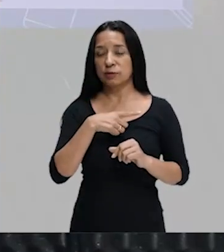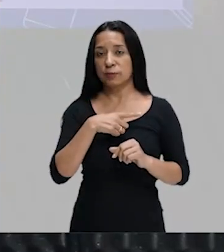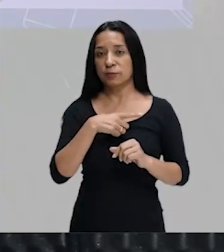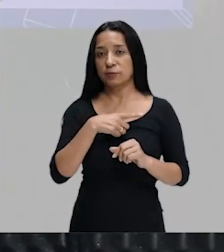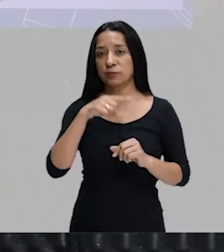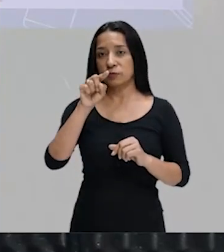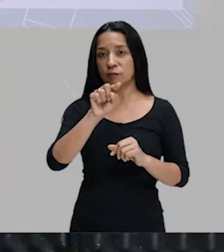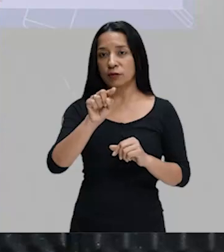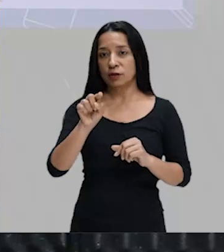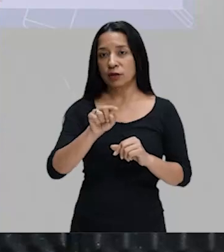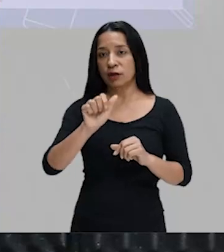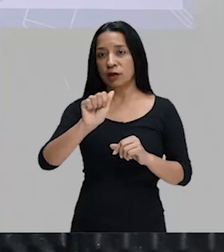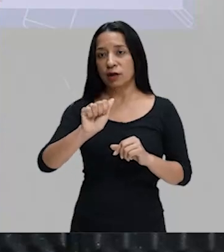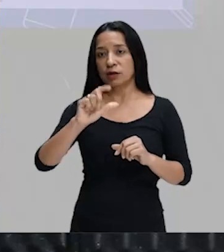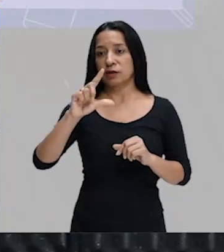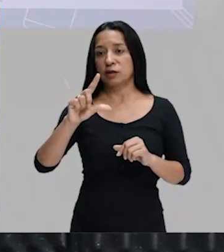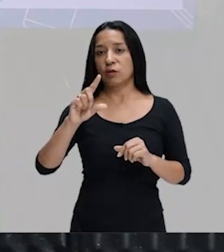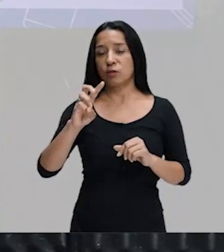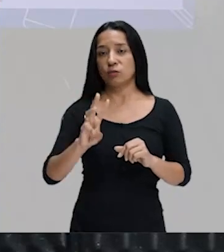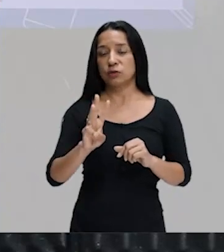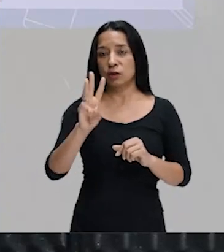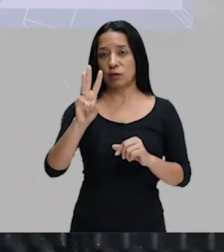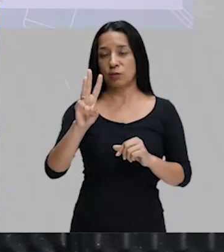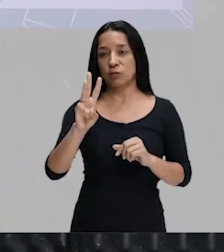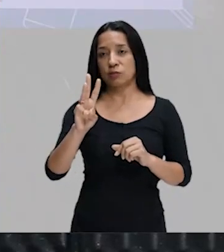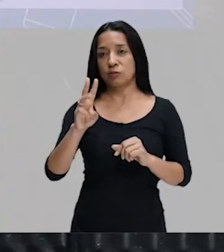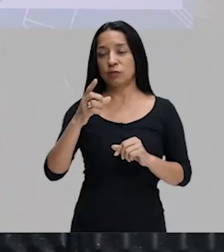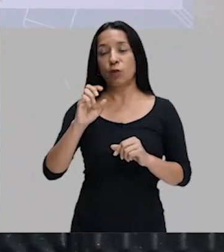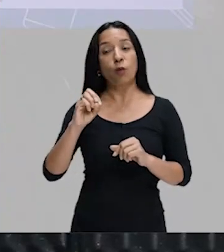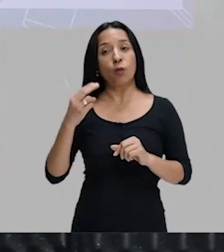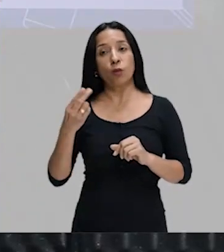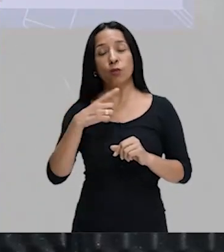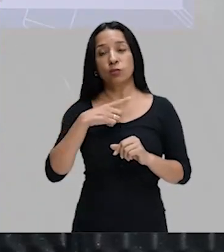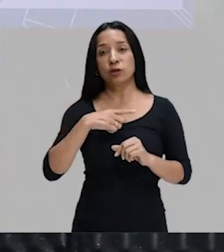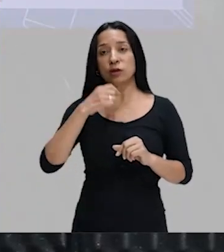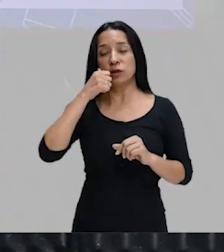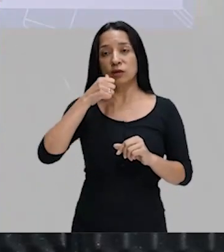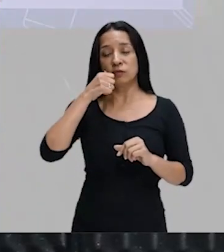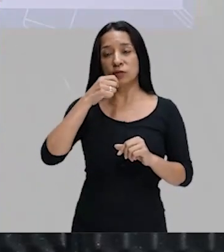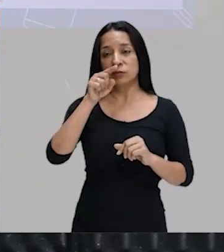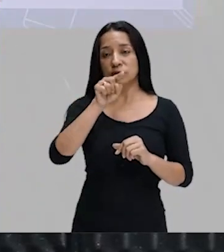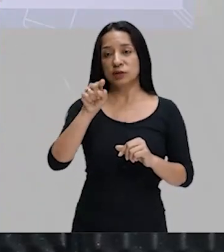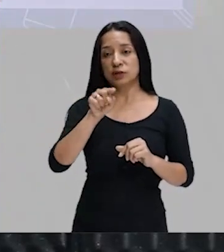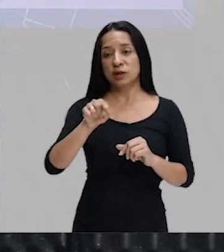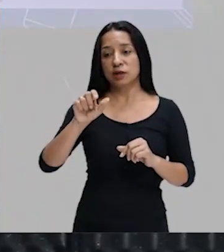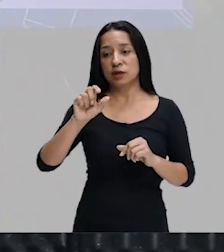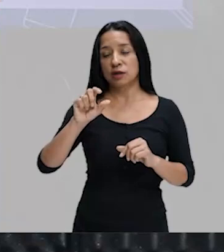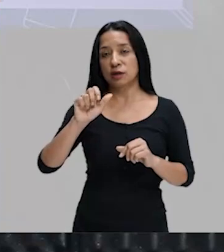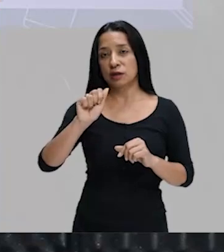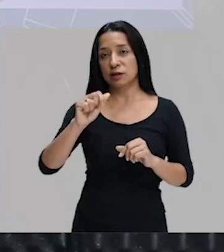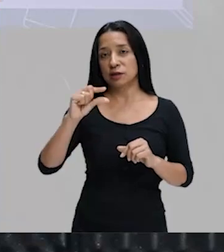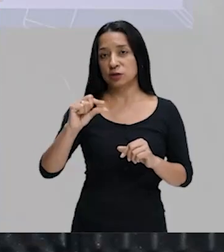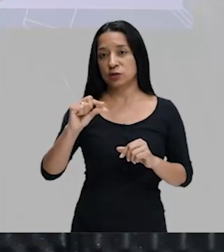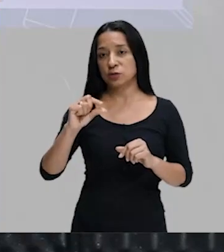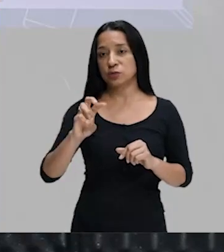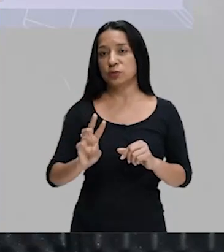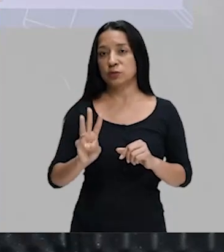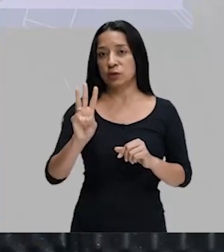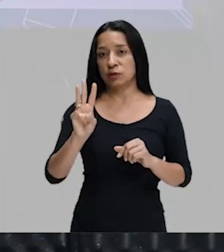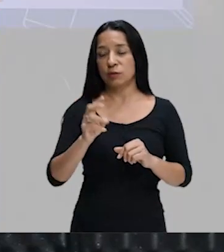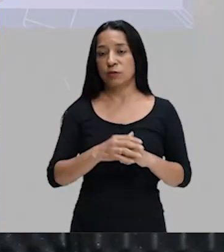fêmeas ZAzão W, ou eu tenho a fêmea ZAzinho W,